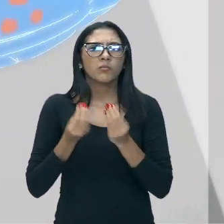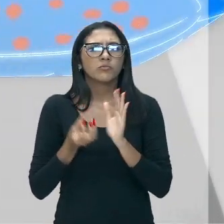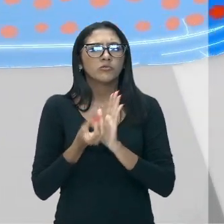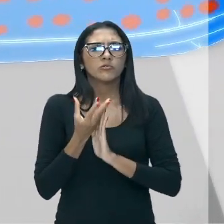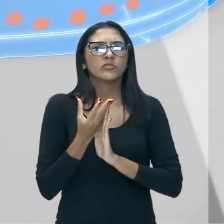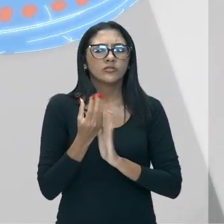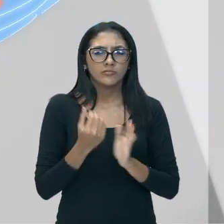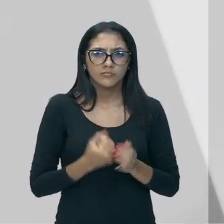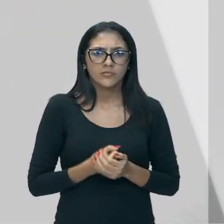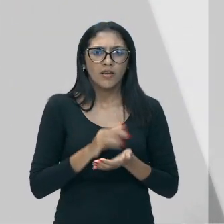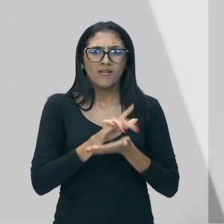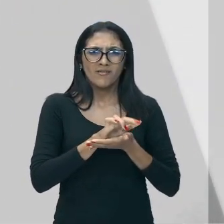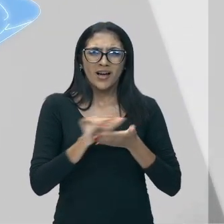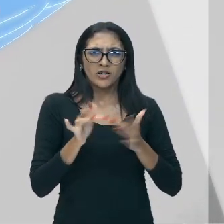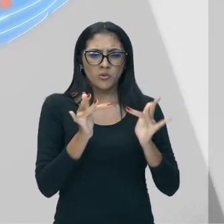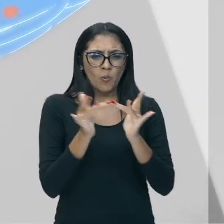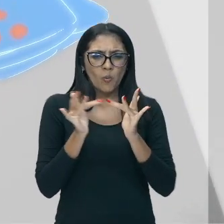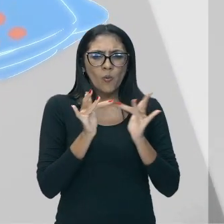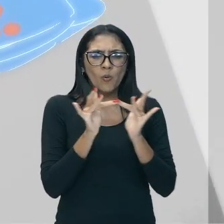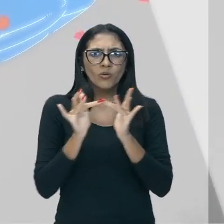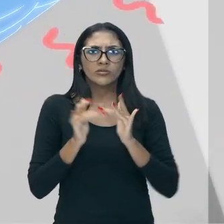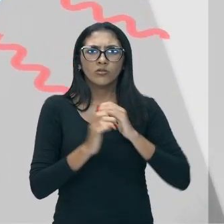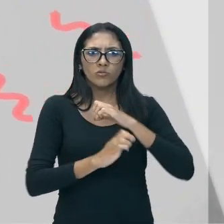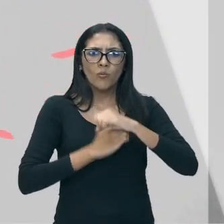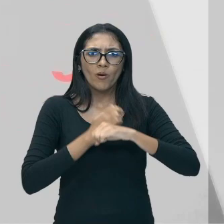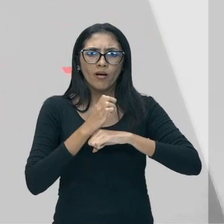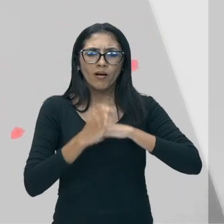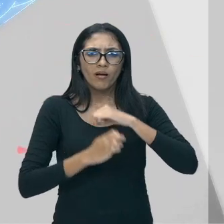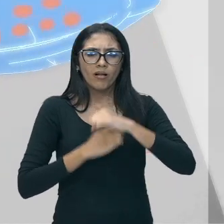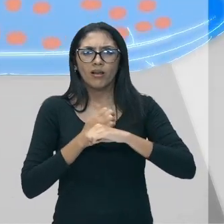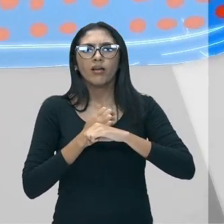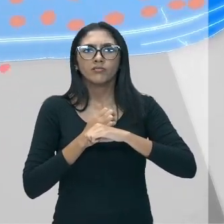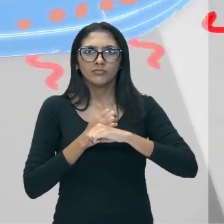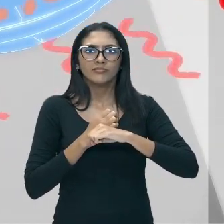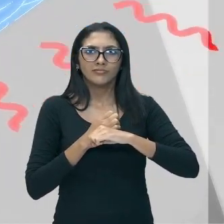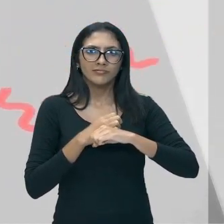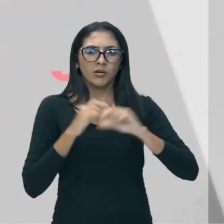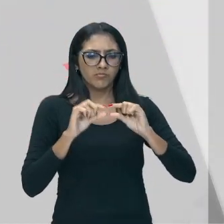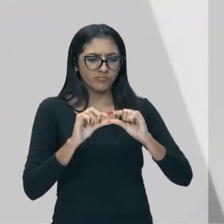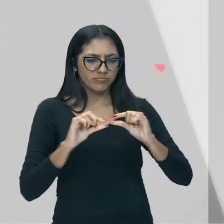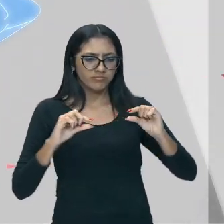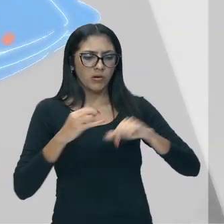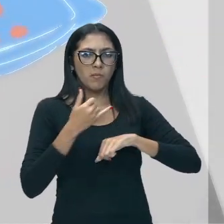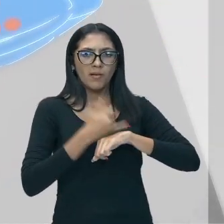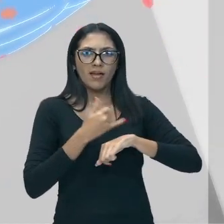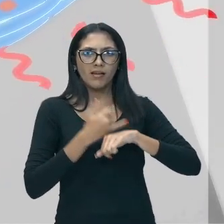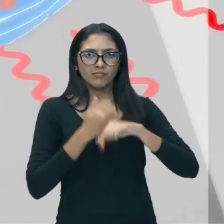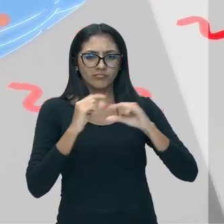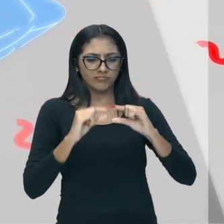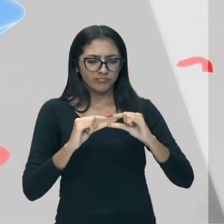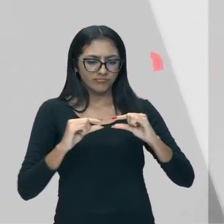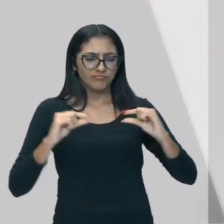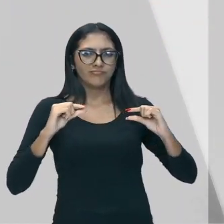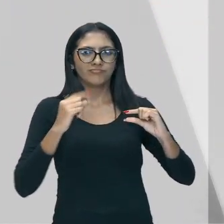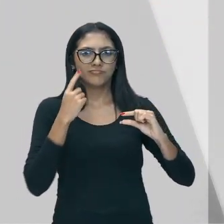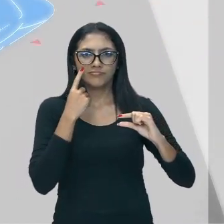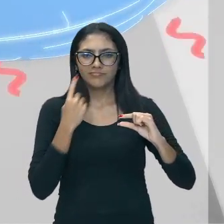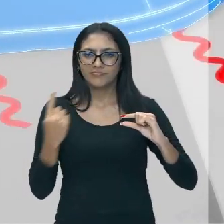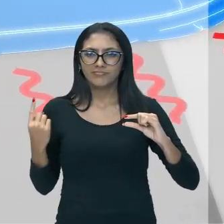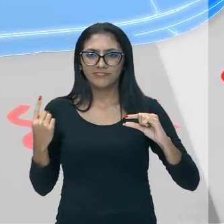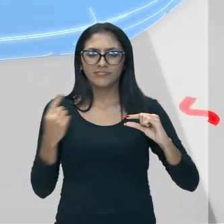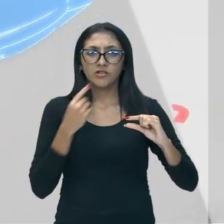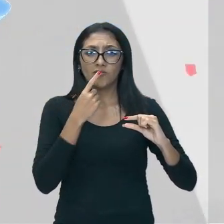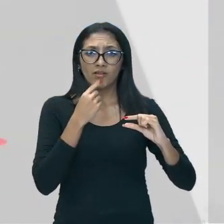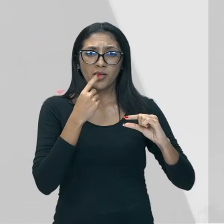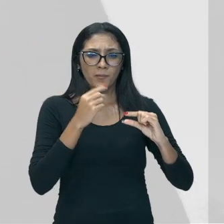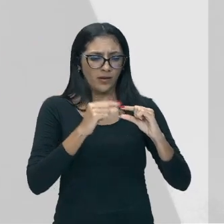das diversas colisões que ocorrem aonde? Entre os elétrons, como nós temos aí nesta animação. Ó.